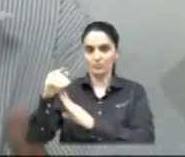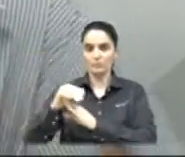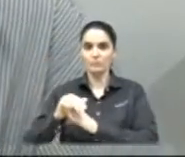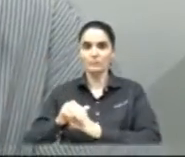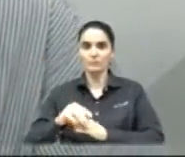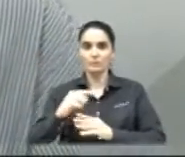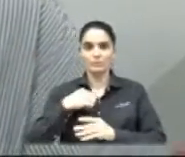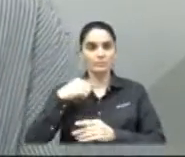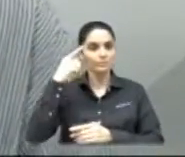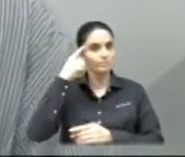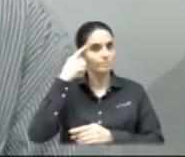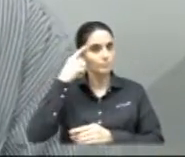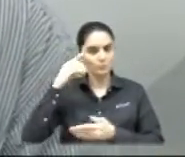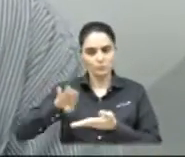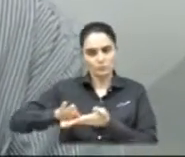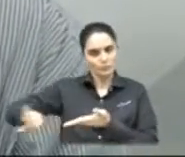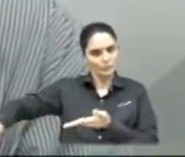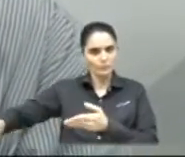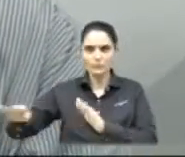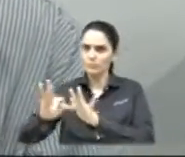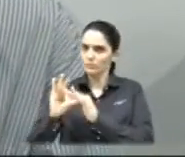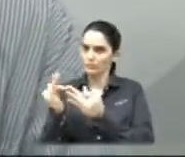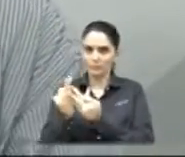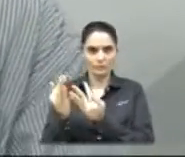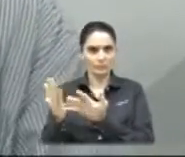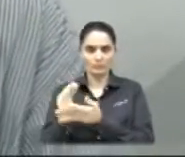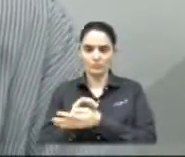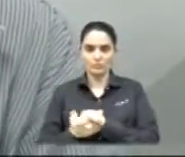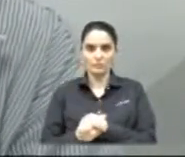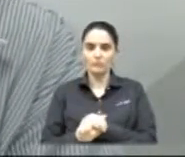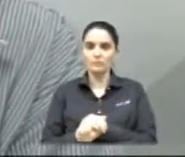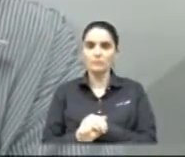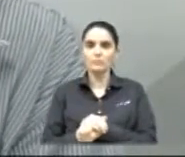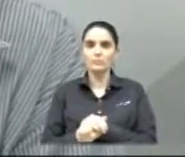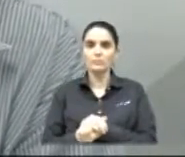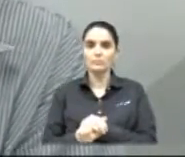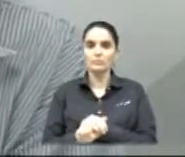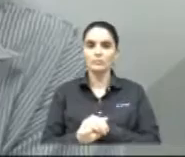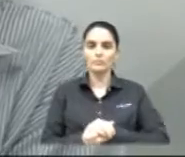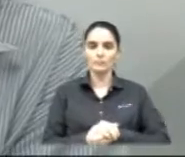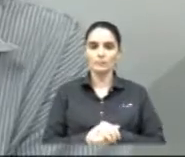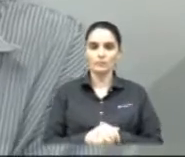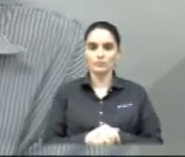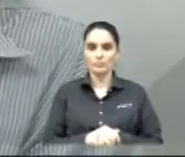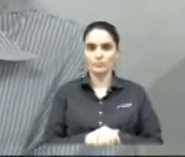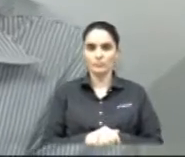que não devem sair de lá as famílias que lá permanecem. E